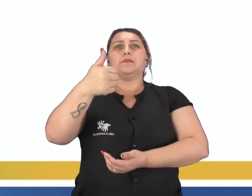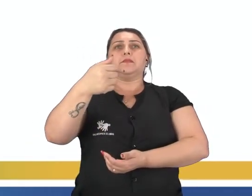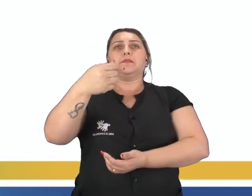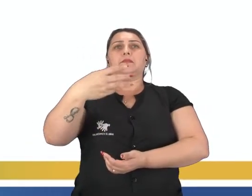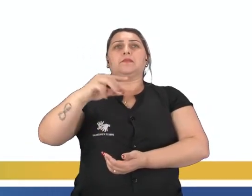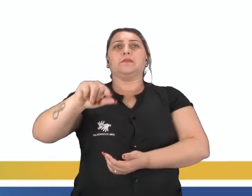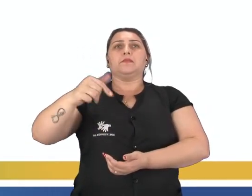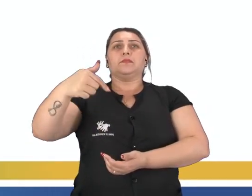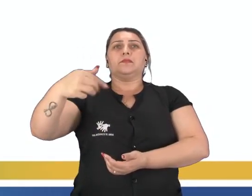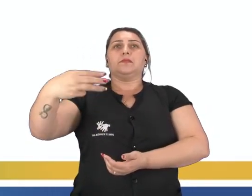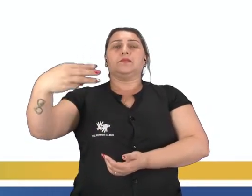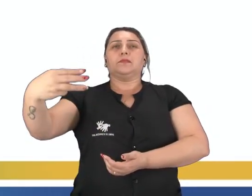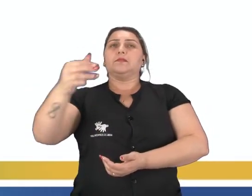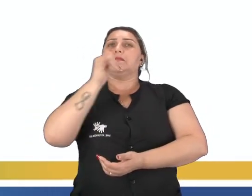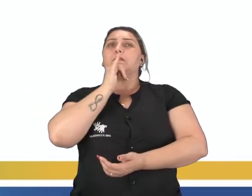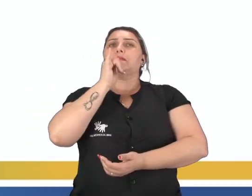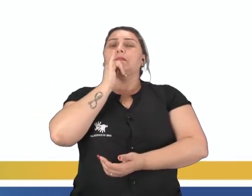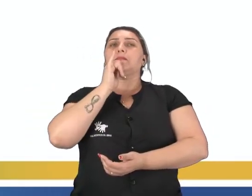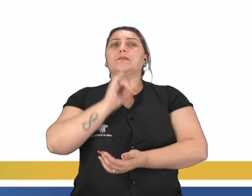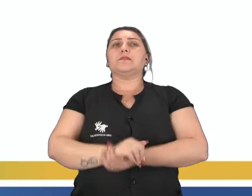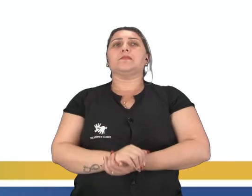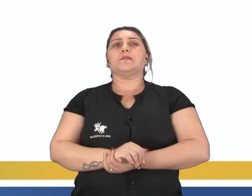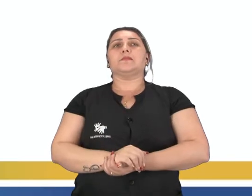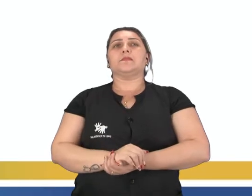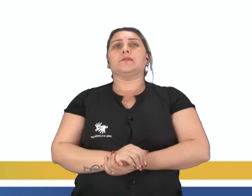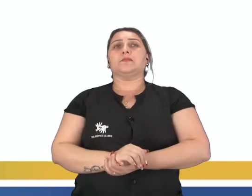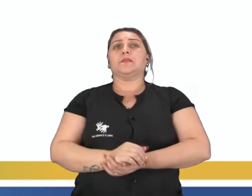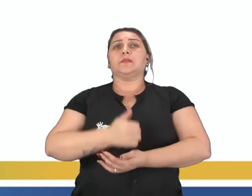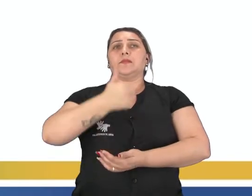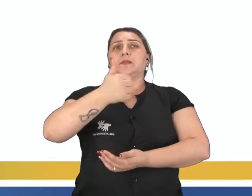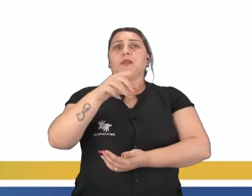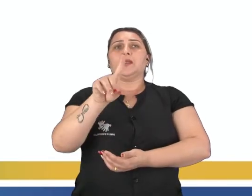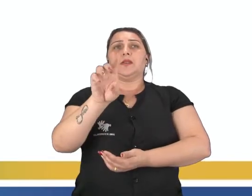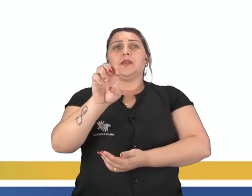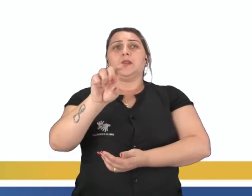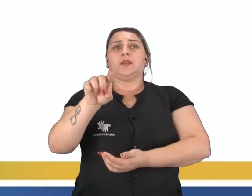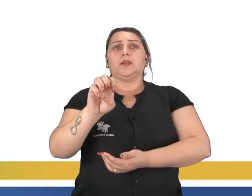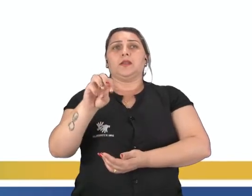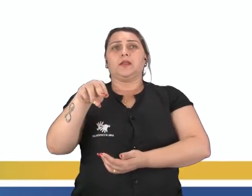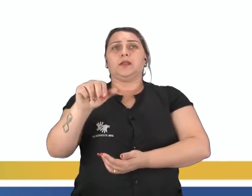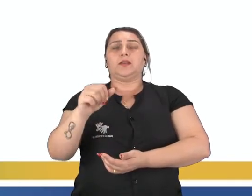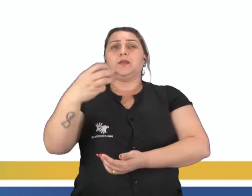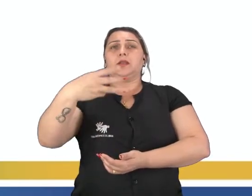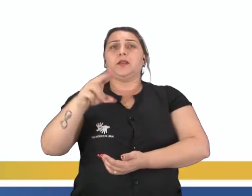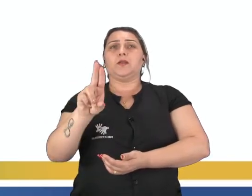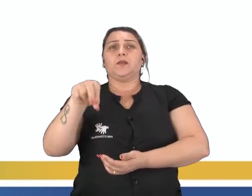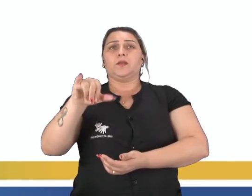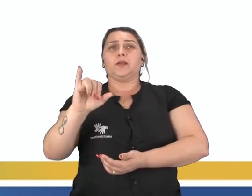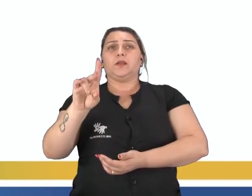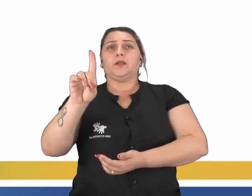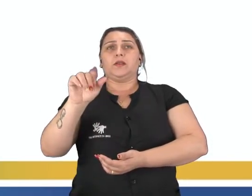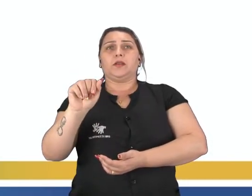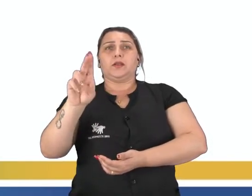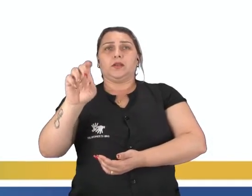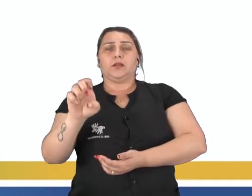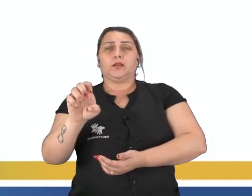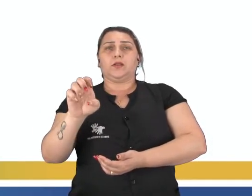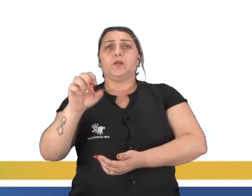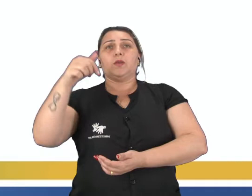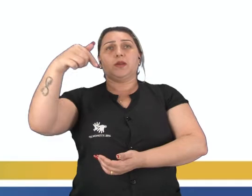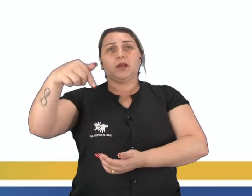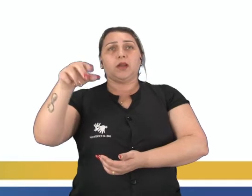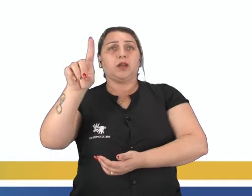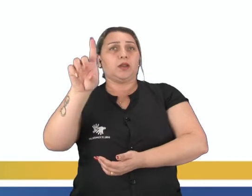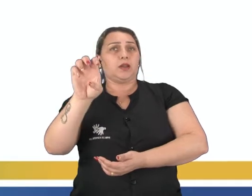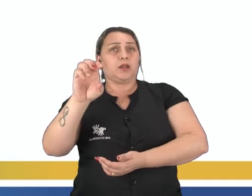13,733, por exemplo, né? Então aí o 1 ficou na casa da dezena, o 3 ficou na casa da unidade. E